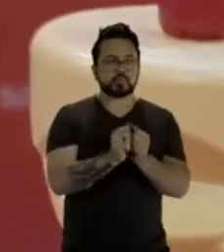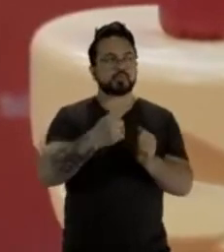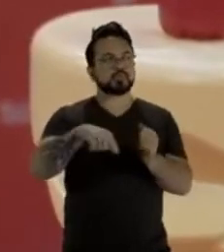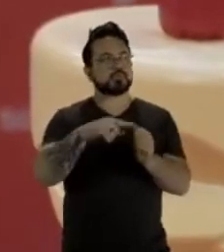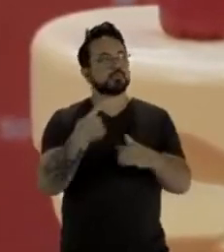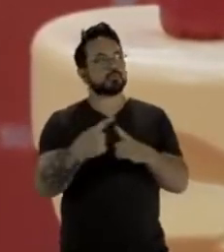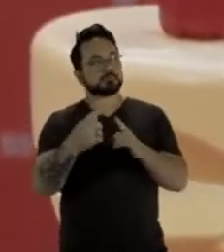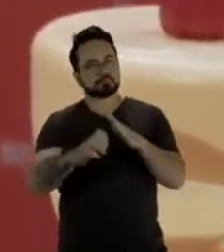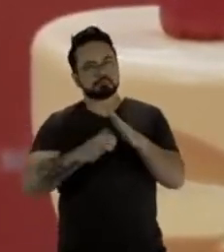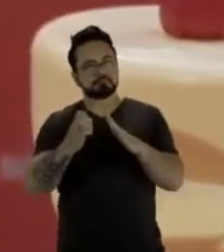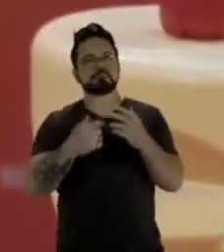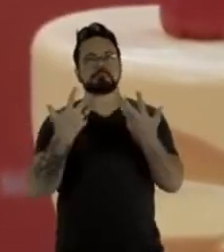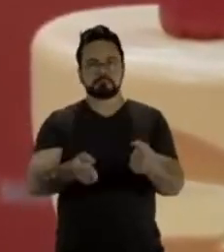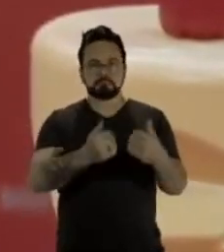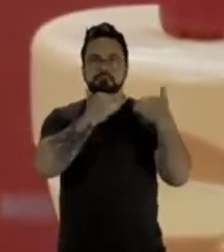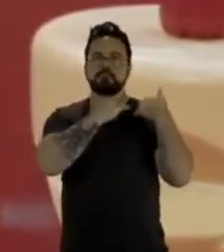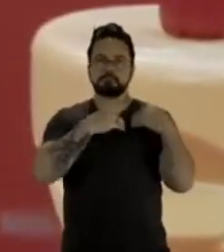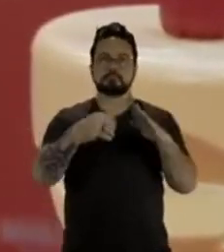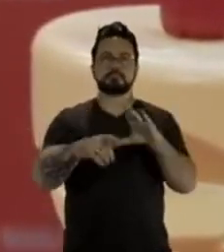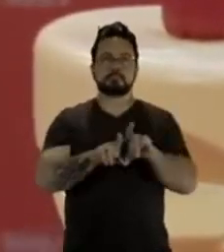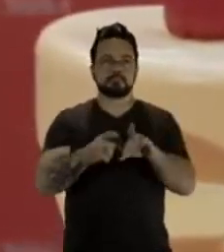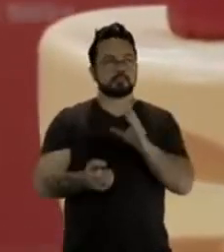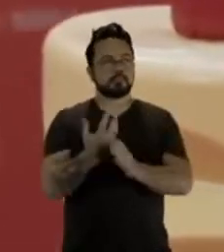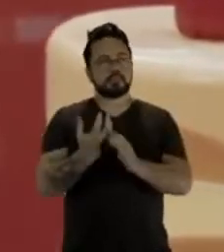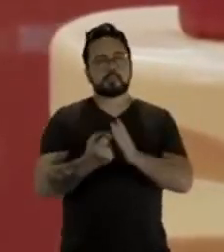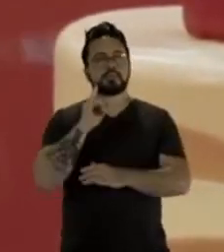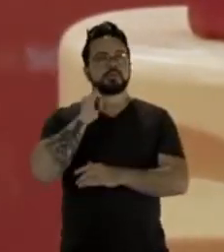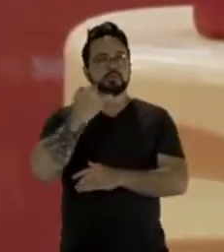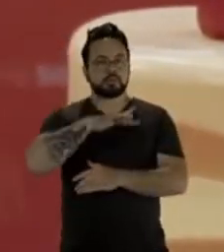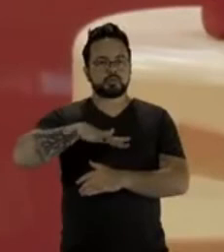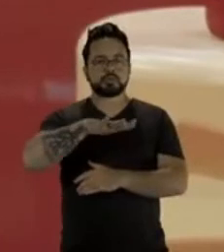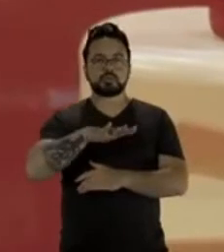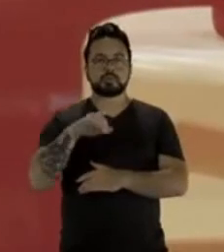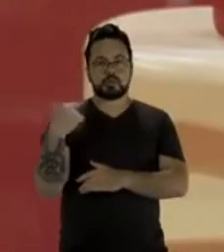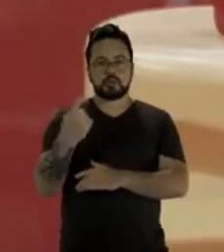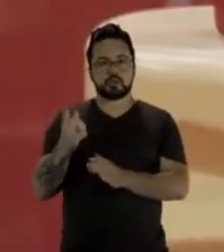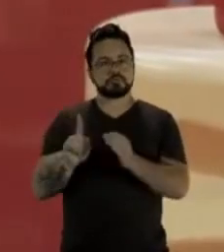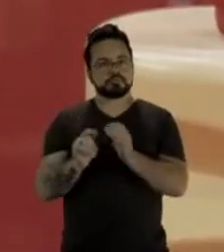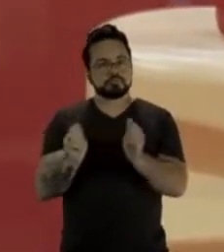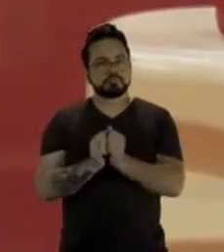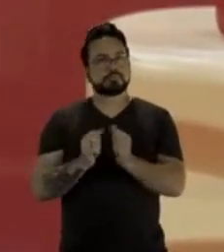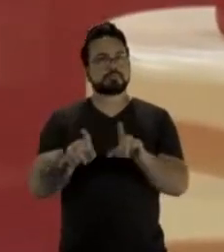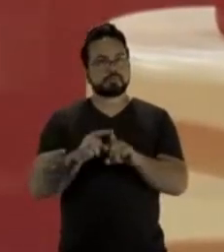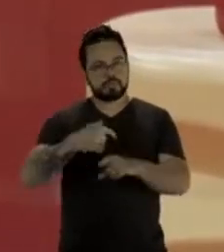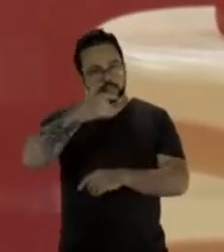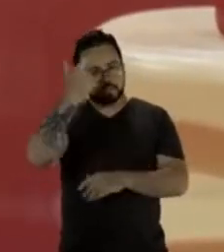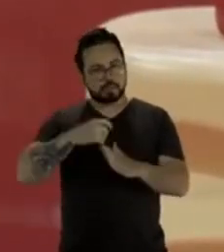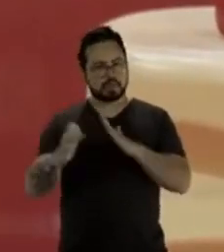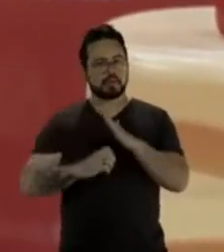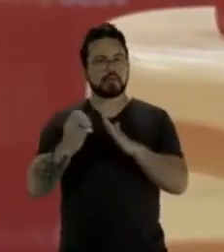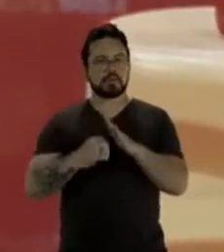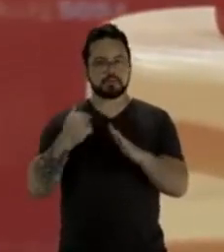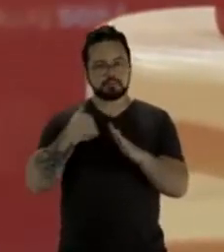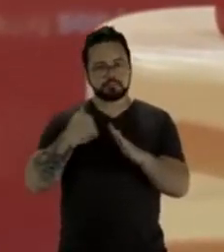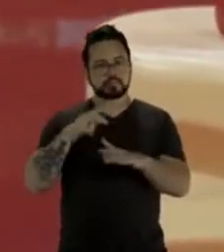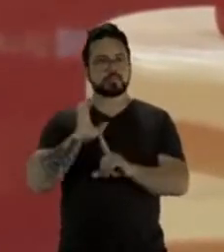porque a empresa também tem que se responsabilizar pelo lixo que ela produz, né? E nós, como parte disso, porque nós somos a empresa, nós somos as